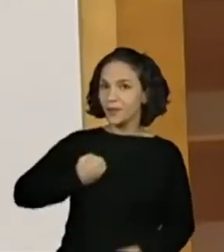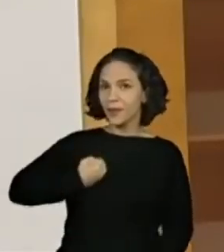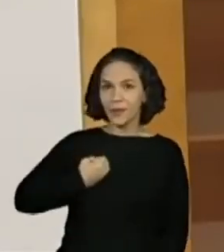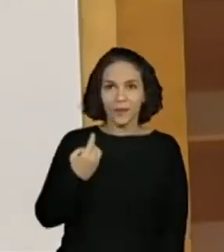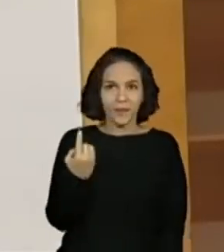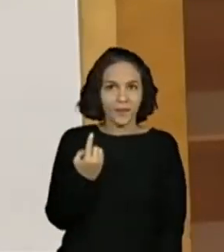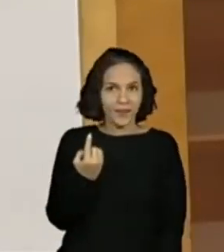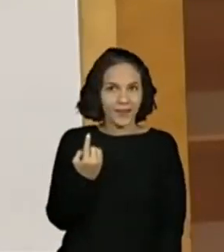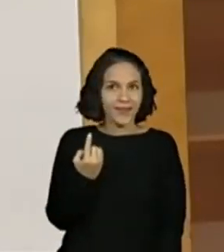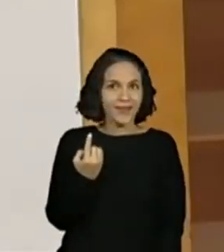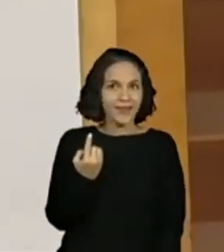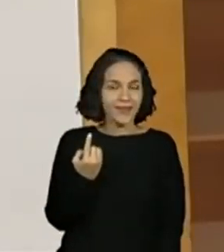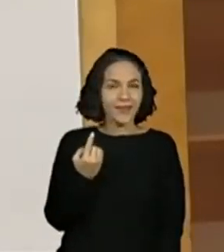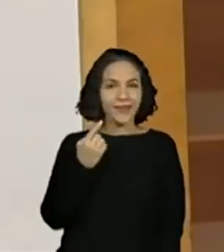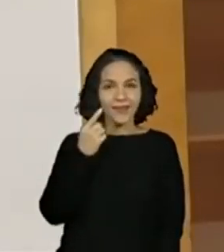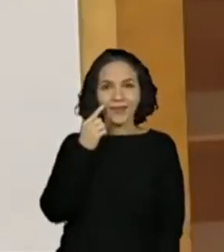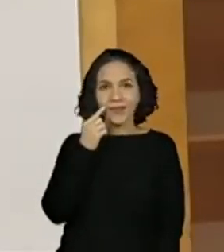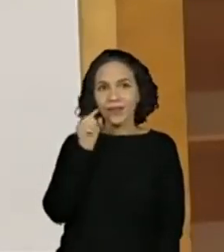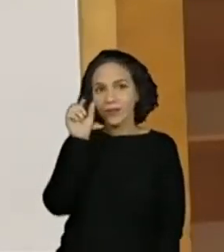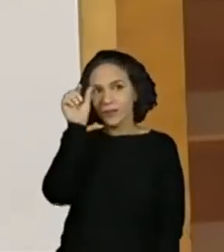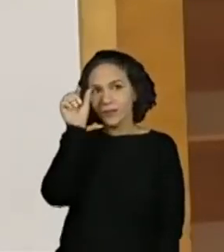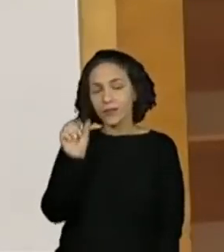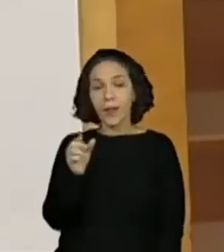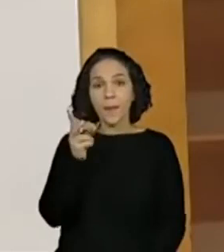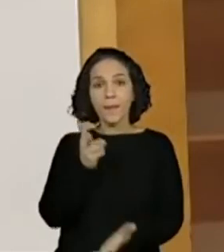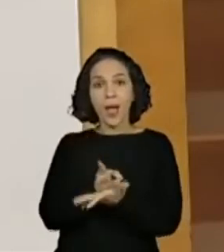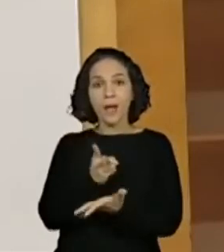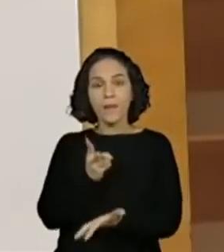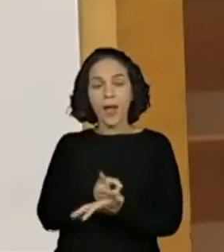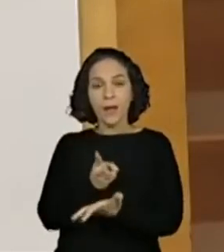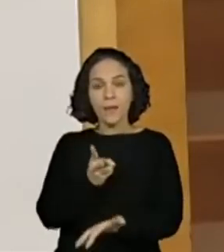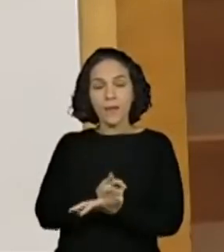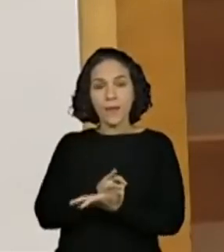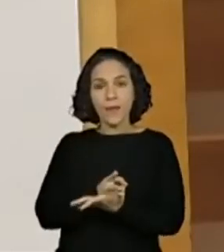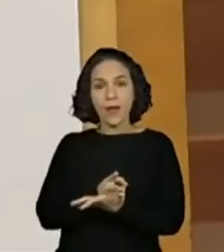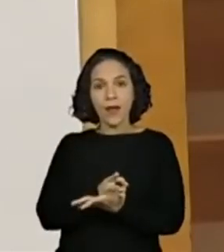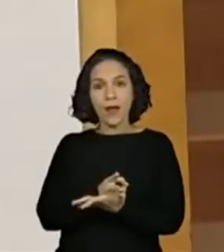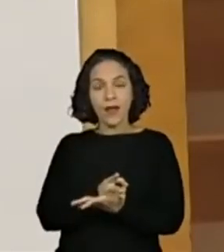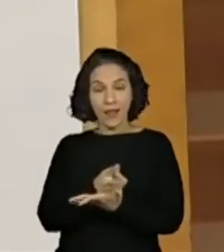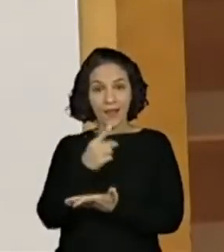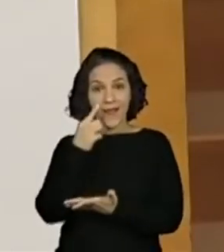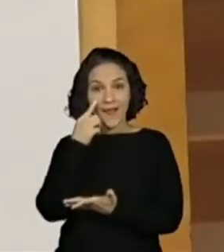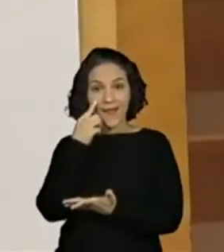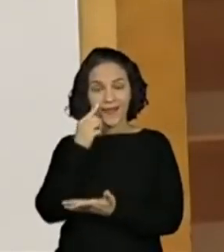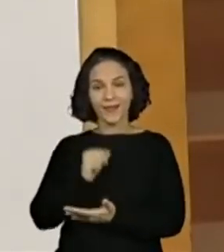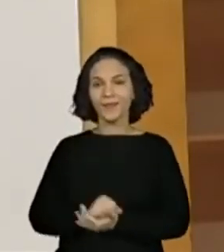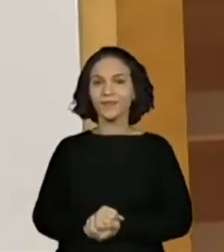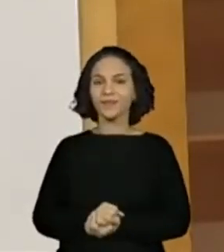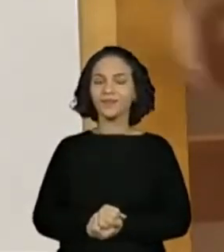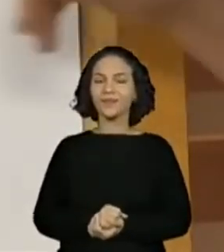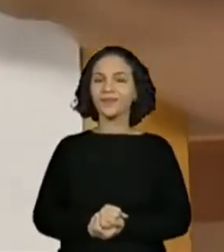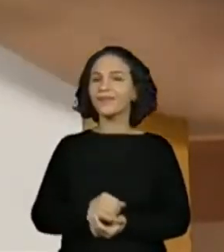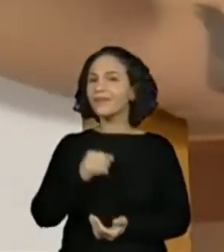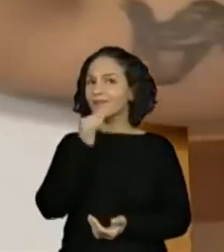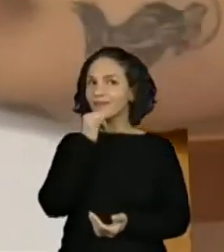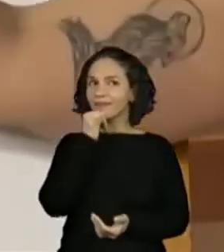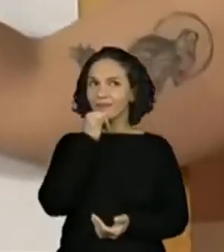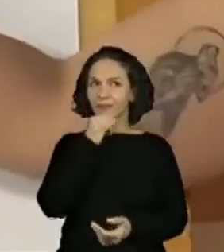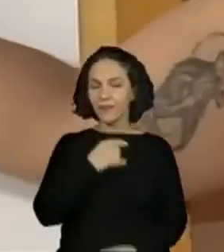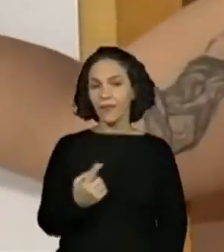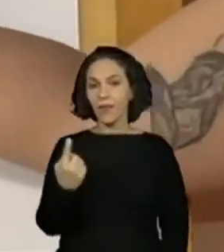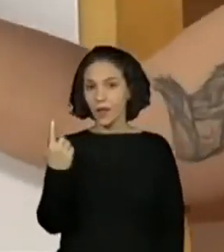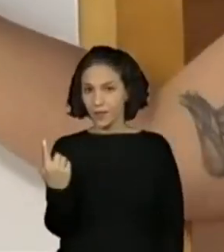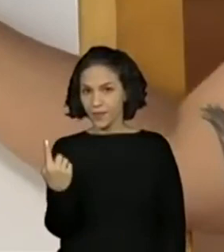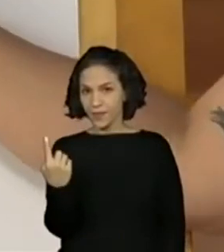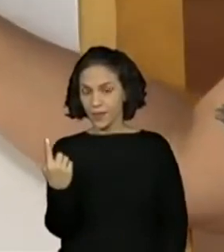né? O algarismo, ele permanece em todas as colunas. Olha, a Procristina escreveu que da primeira pra,